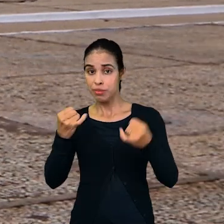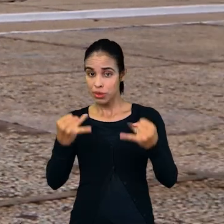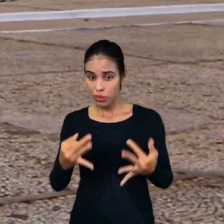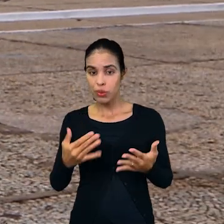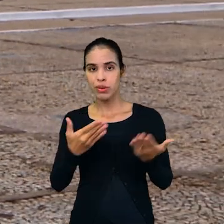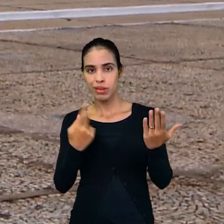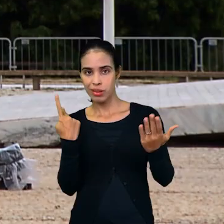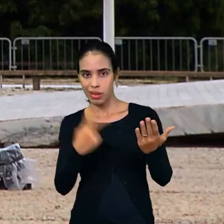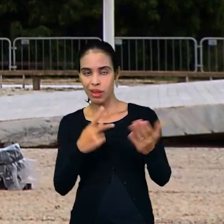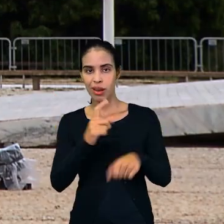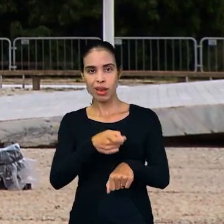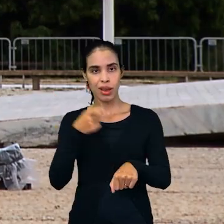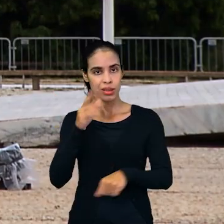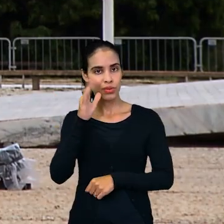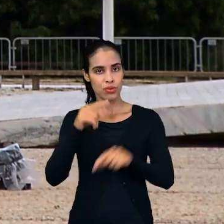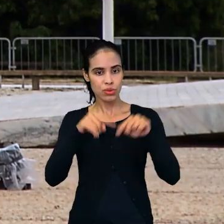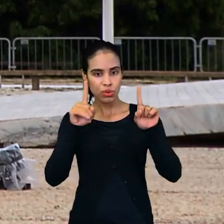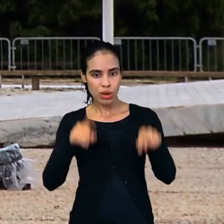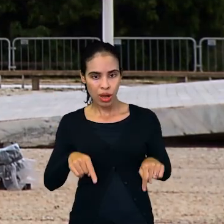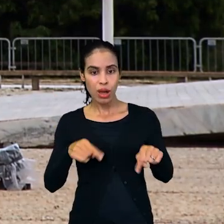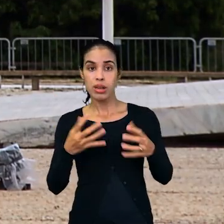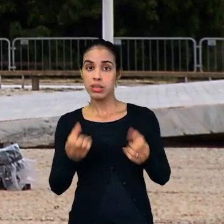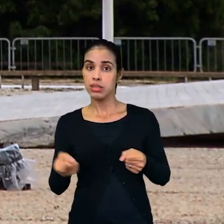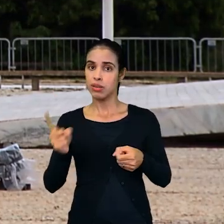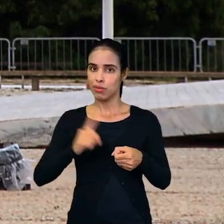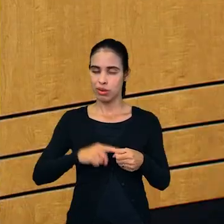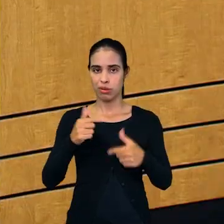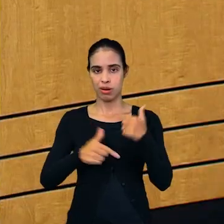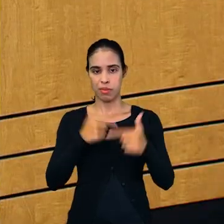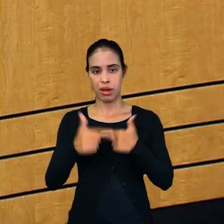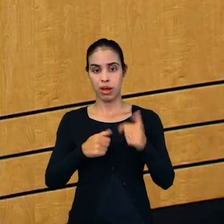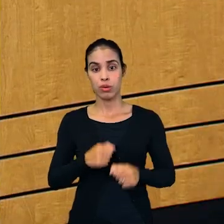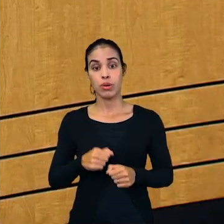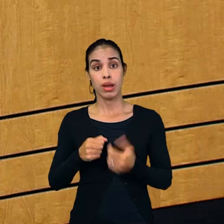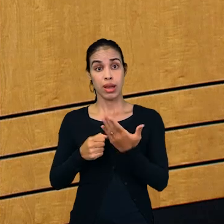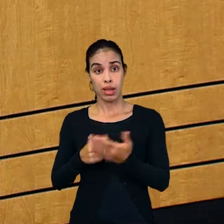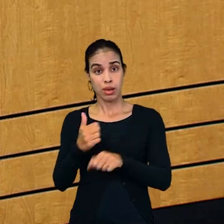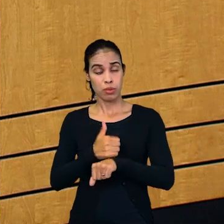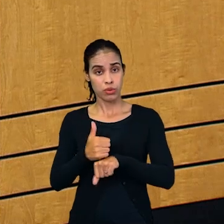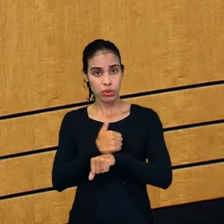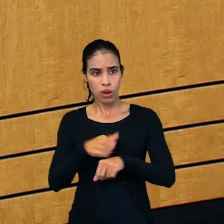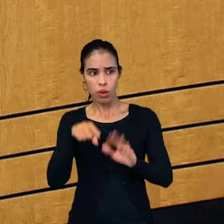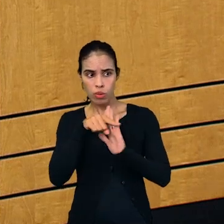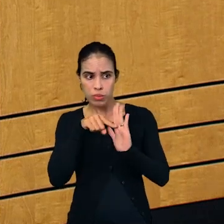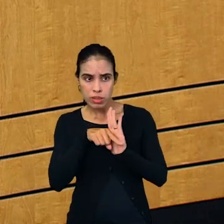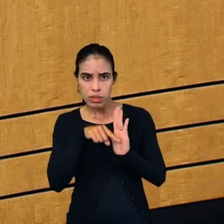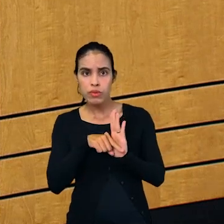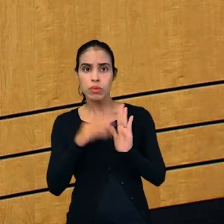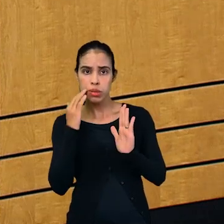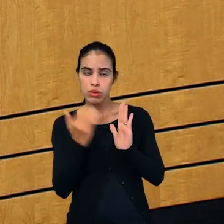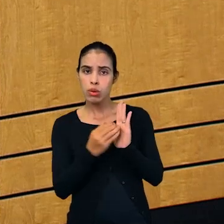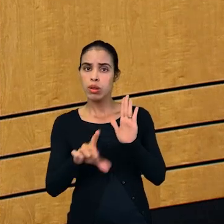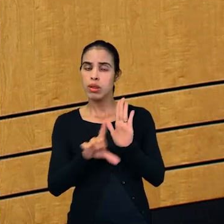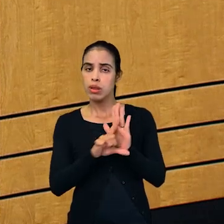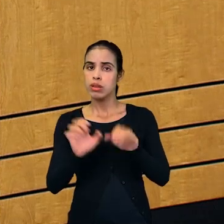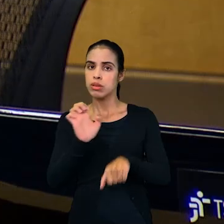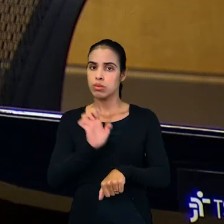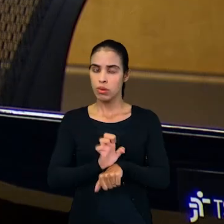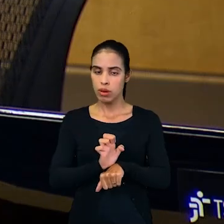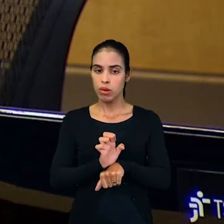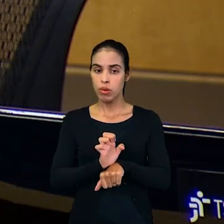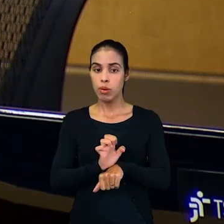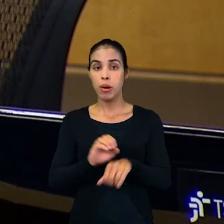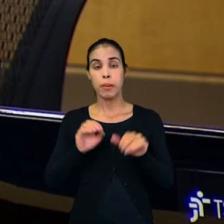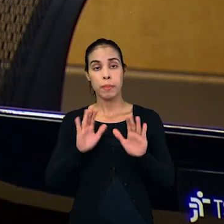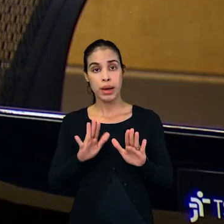que questionam a readmissão de ex-empregados. Tendo a readmissão do ex-empregado observado as normas estaduais que